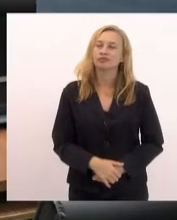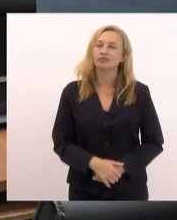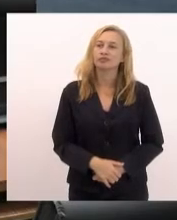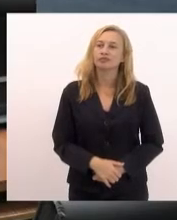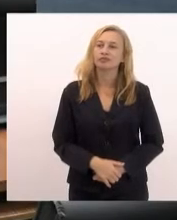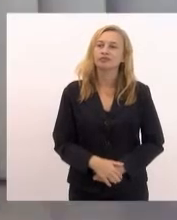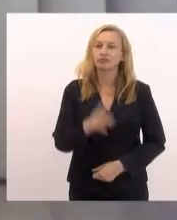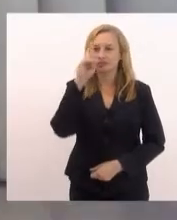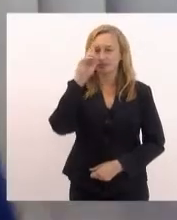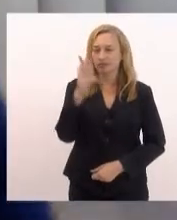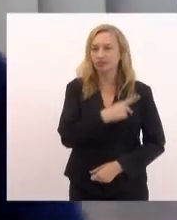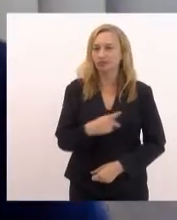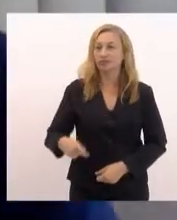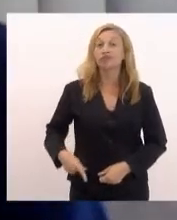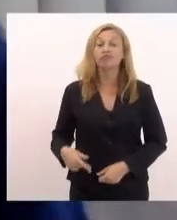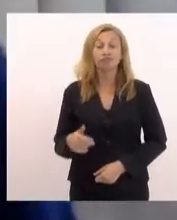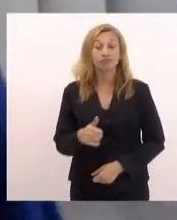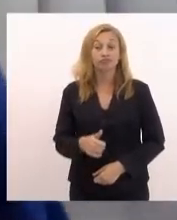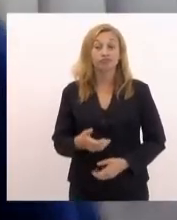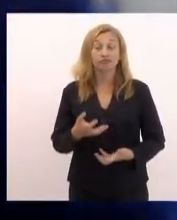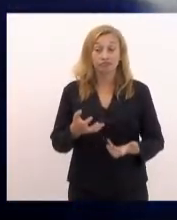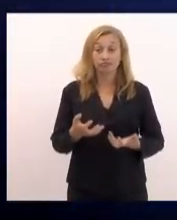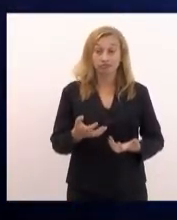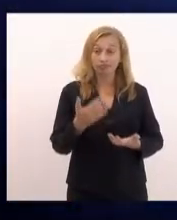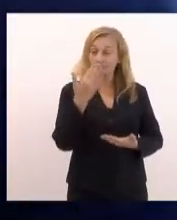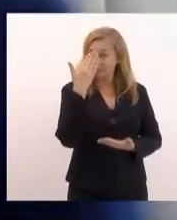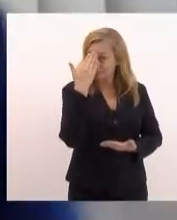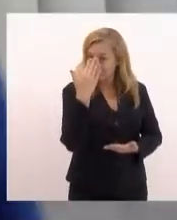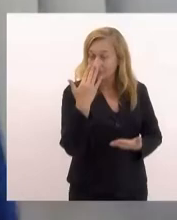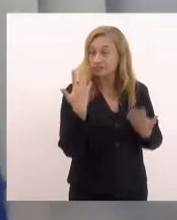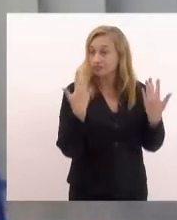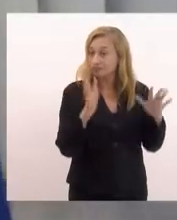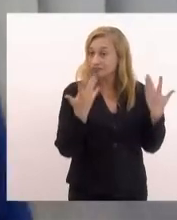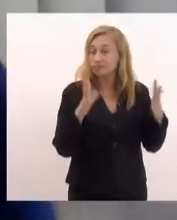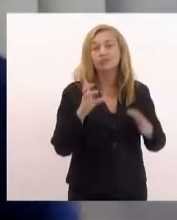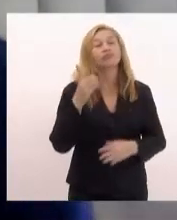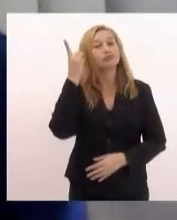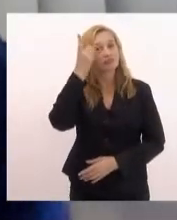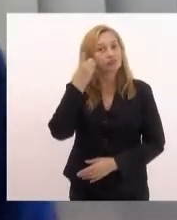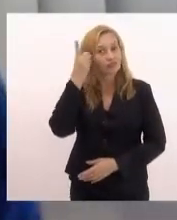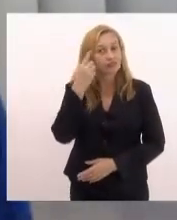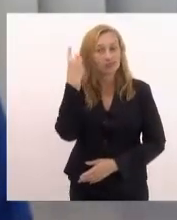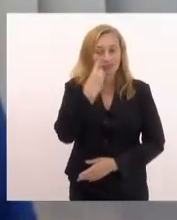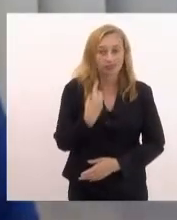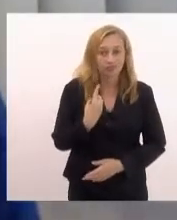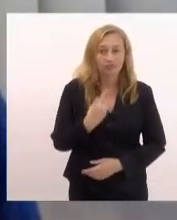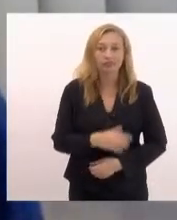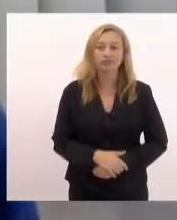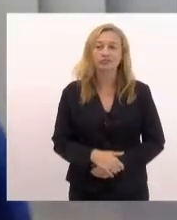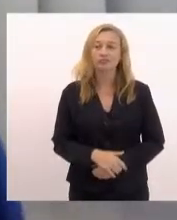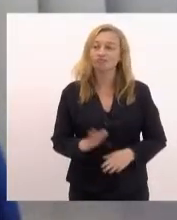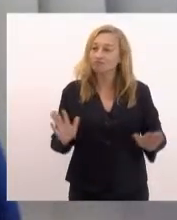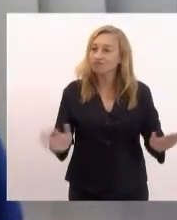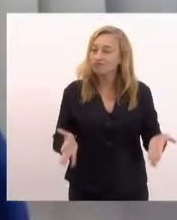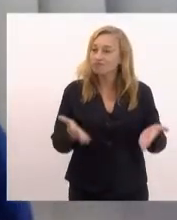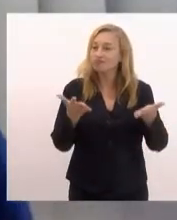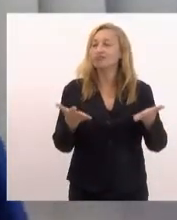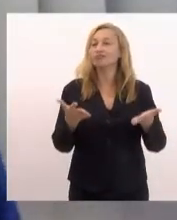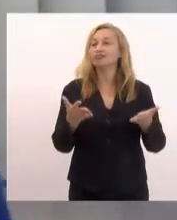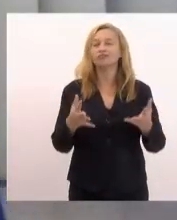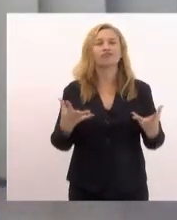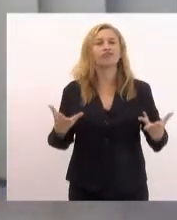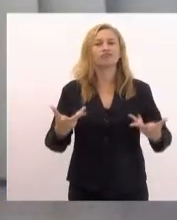Senhor presidente, em primeiro lugar, eu quero parabenizar a deputada Dani Monteiro por tomar essa iniciativa tão